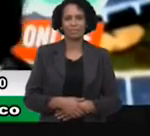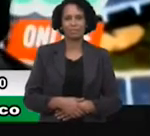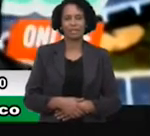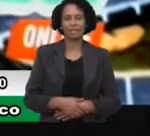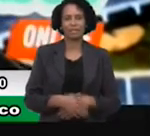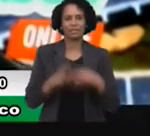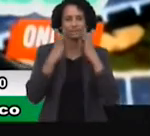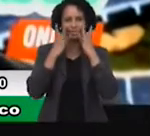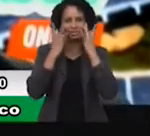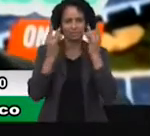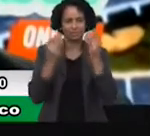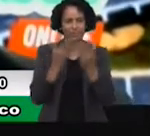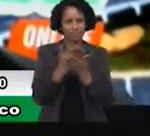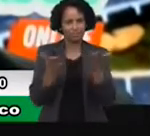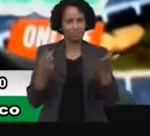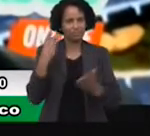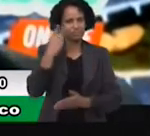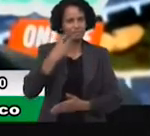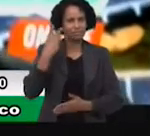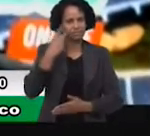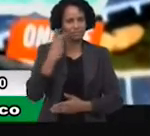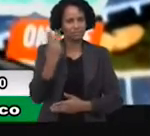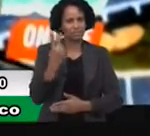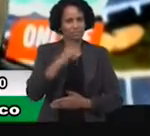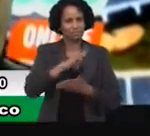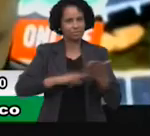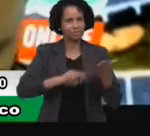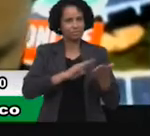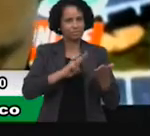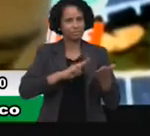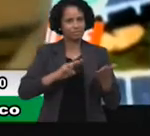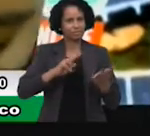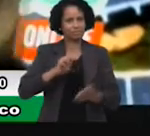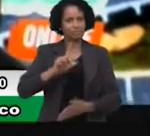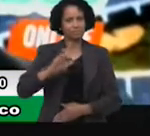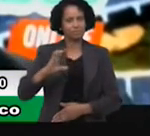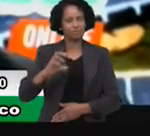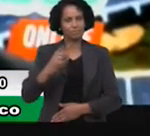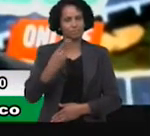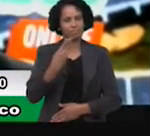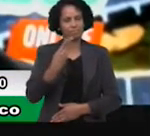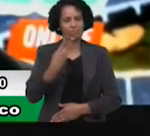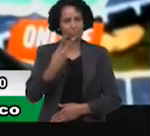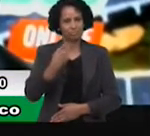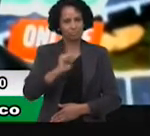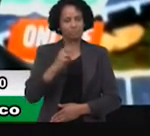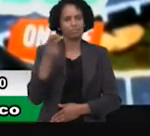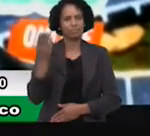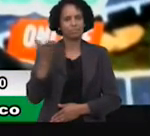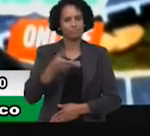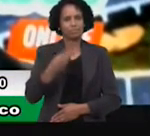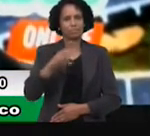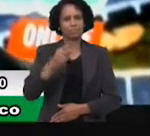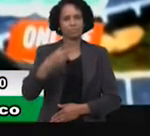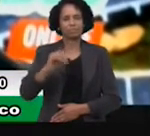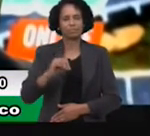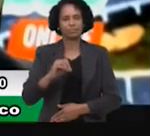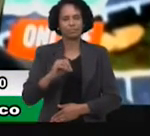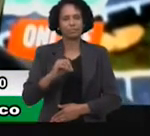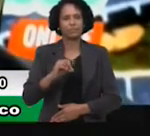a segunda chamada do PLC número 28/2020. Nobre vereador, doutor Lindoso, como vota, Vossa